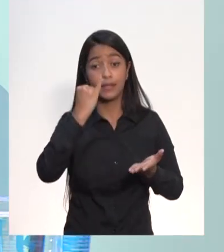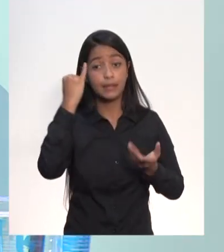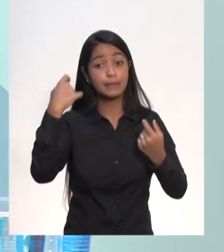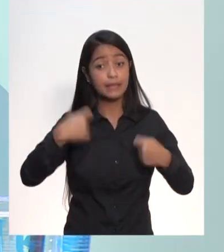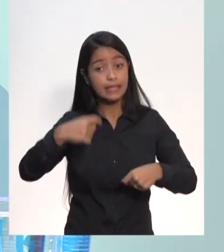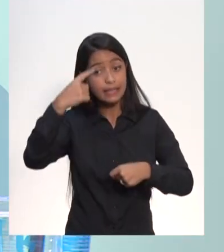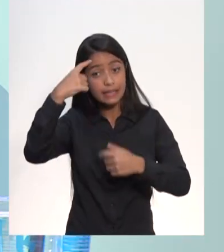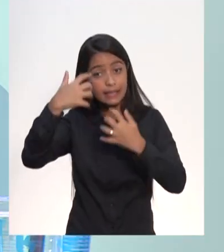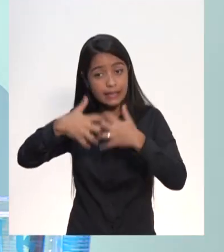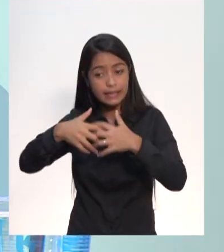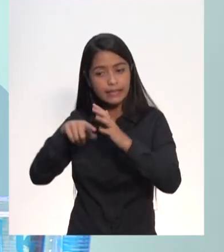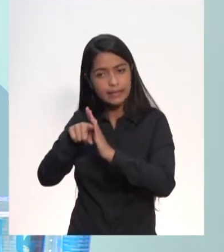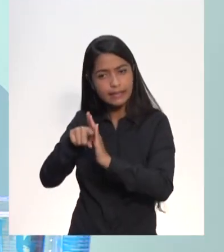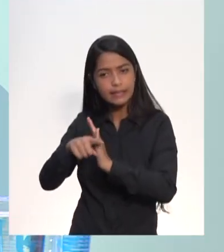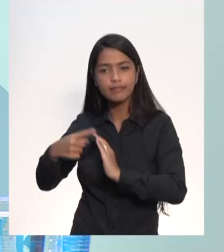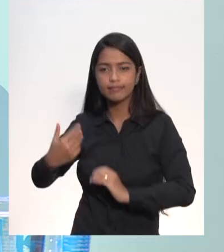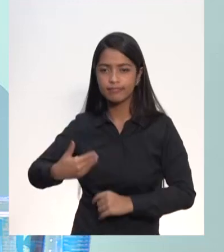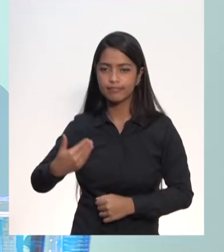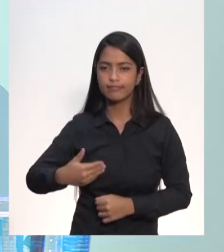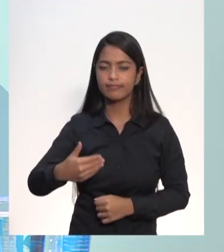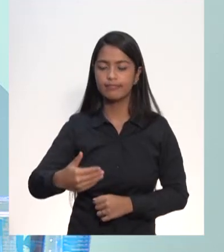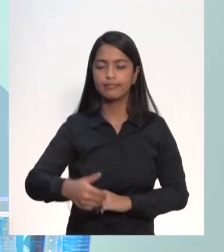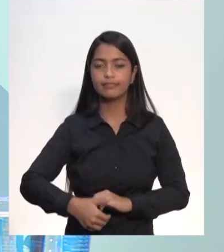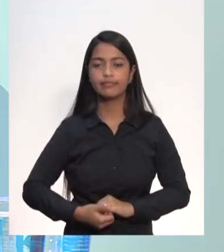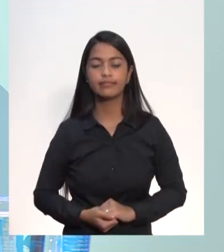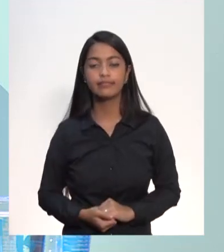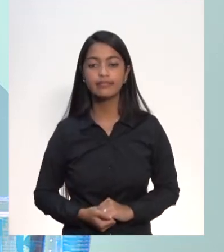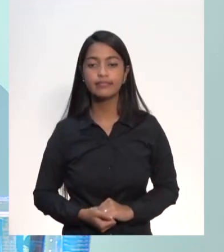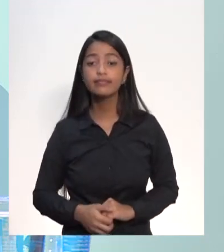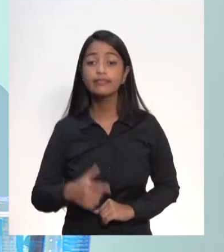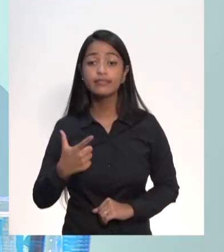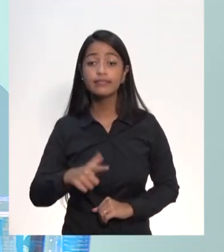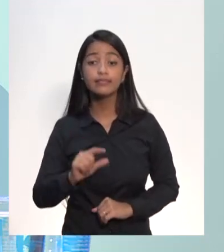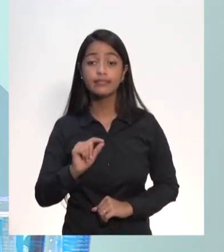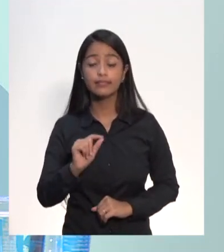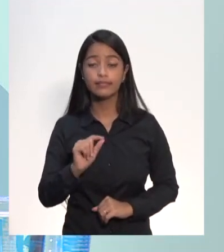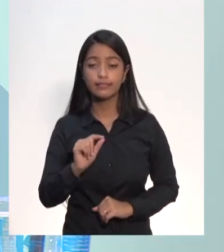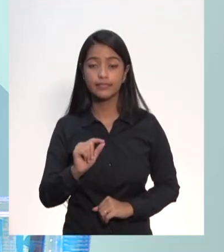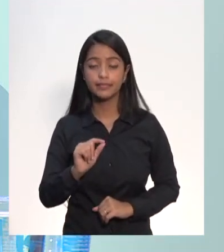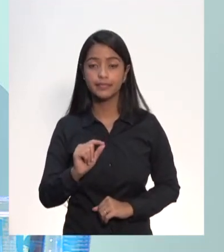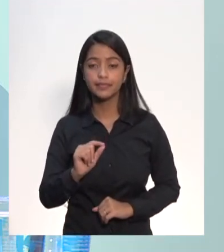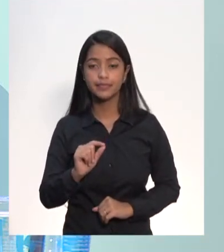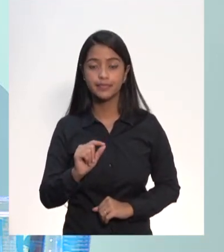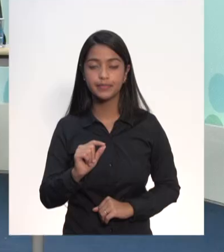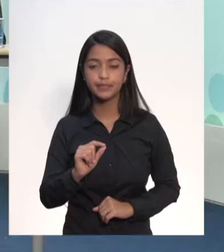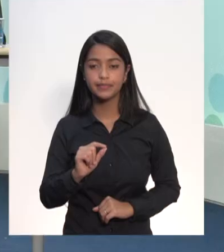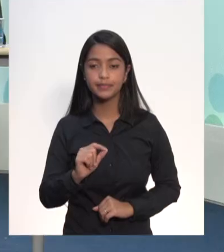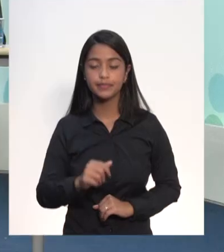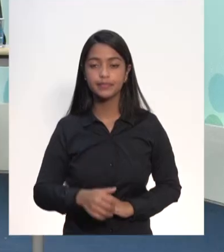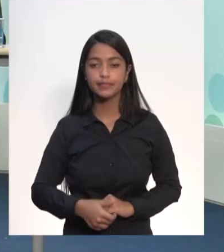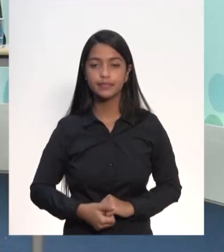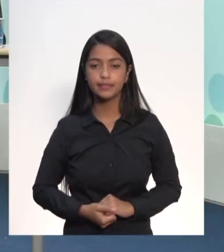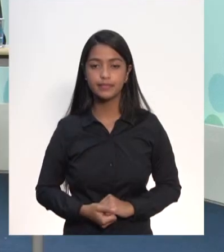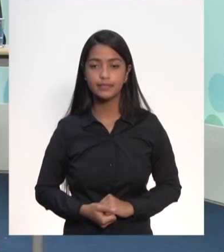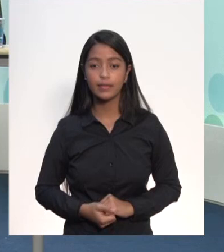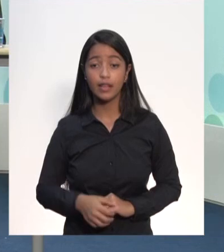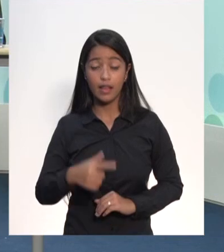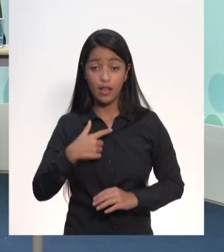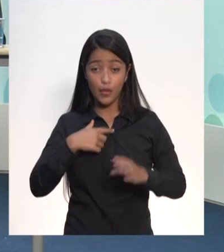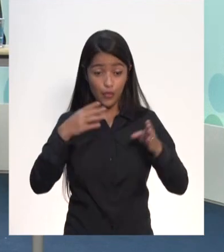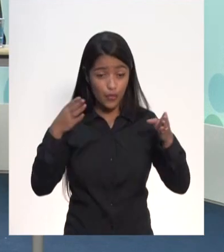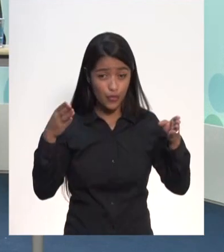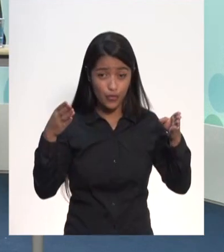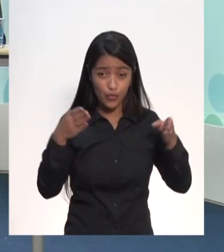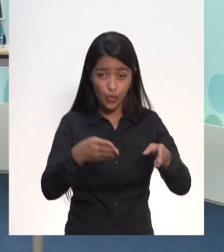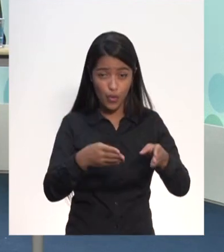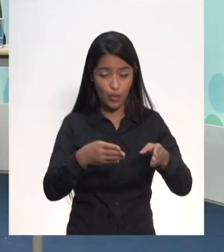importante aí também na sua fala, é esse trabalho, considerando não só o ano, série que estou